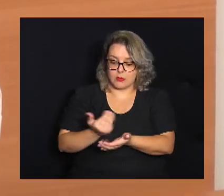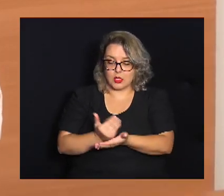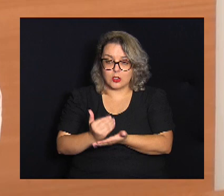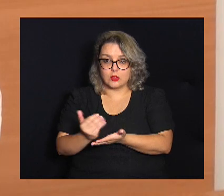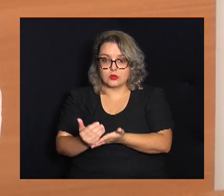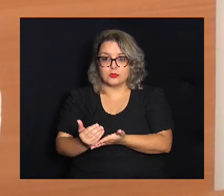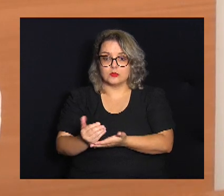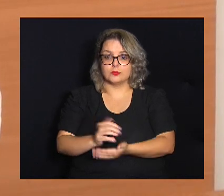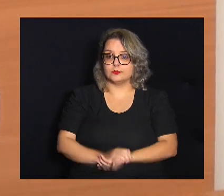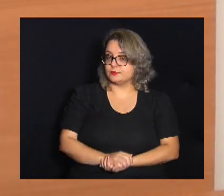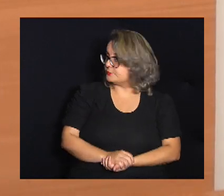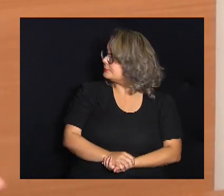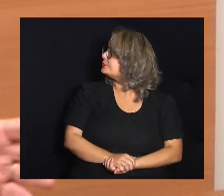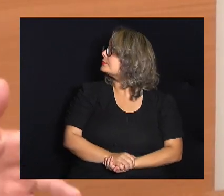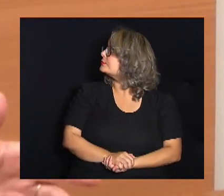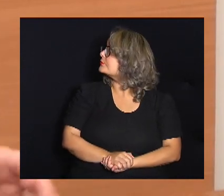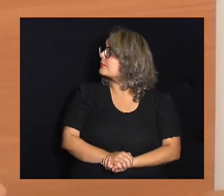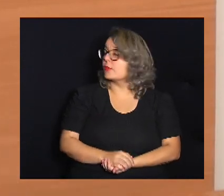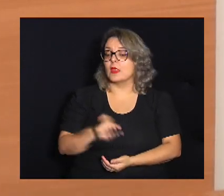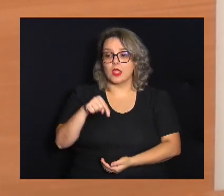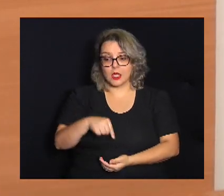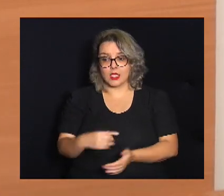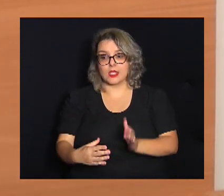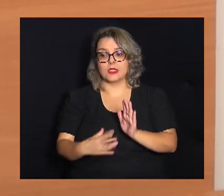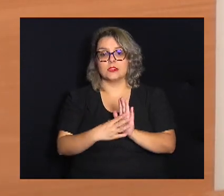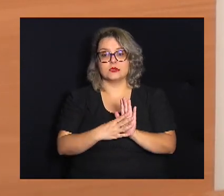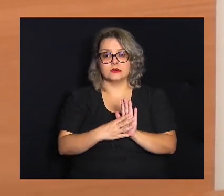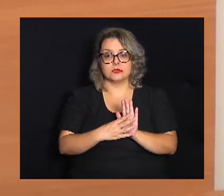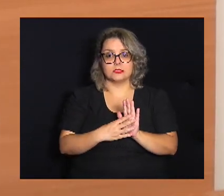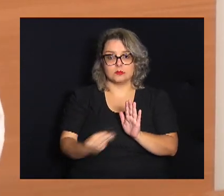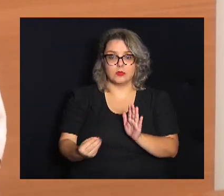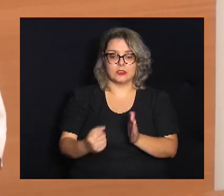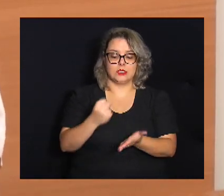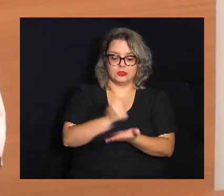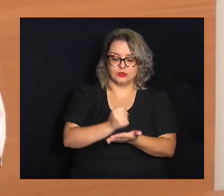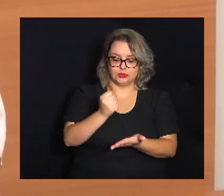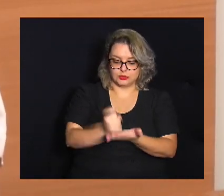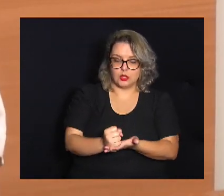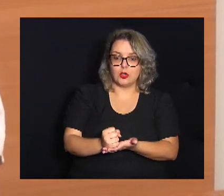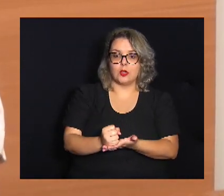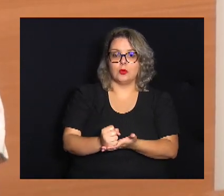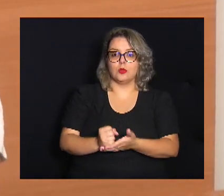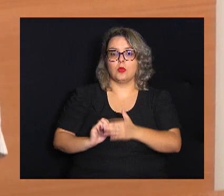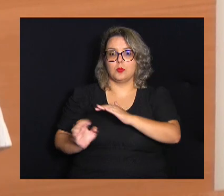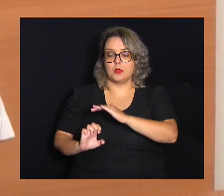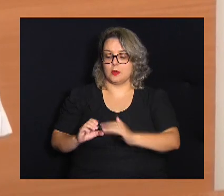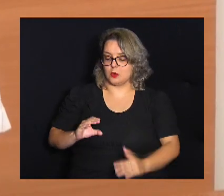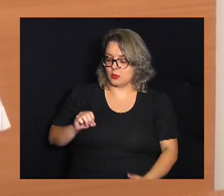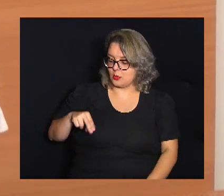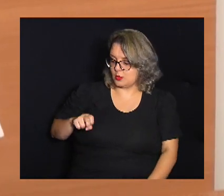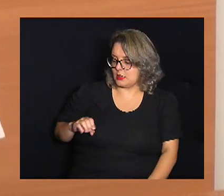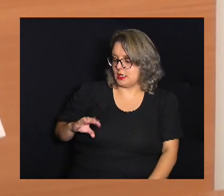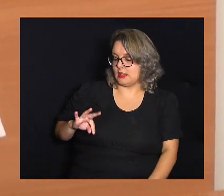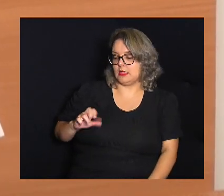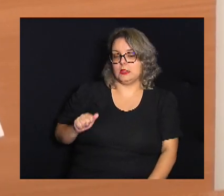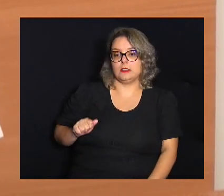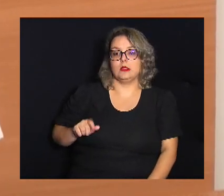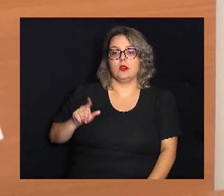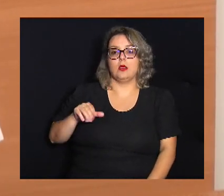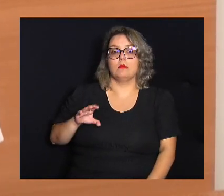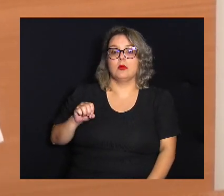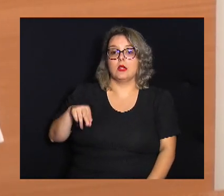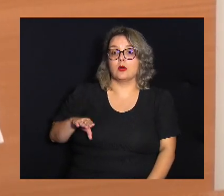Esse contrato que nós temos hoje com a empresa Conecta é uma concessão